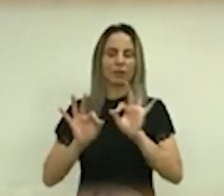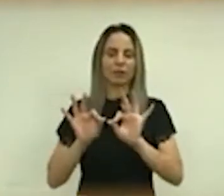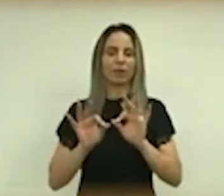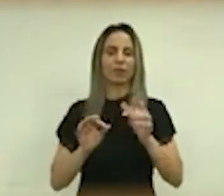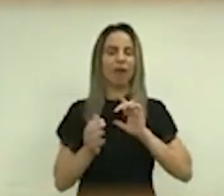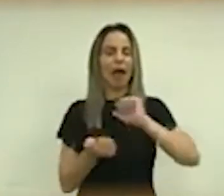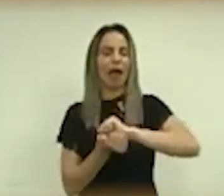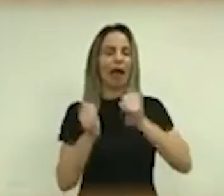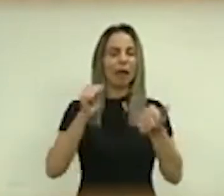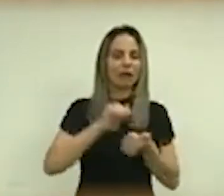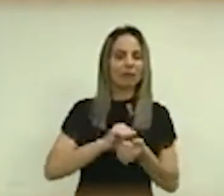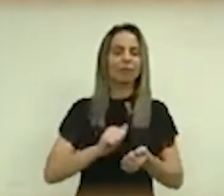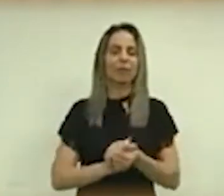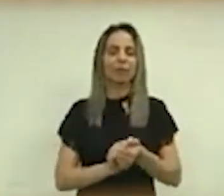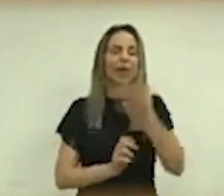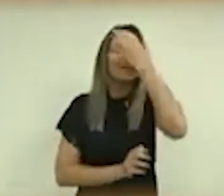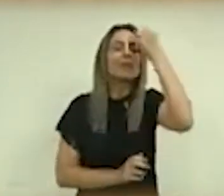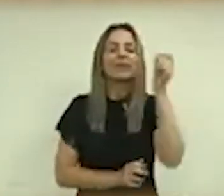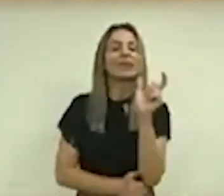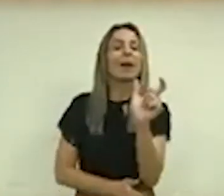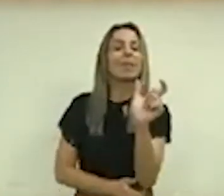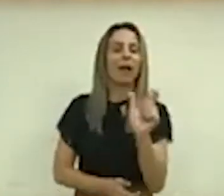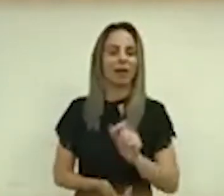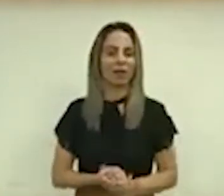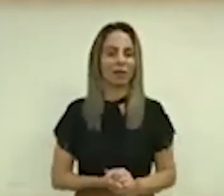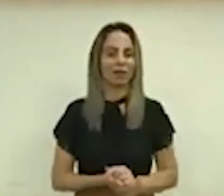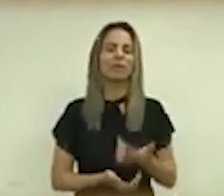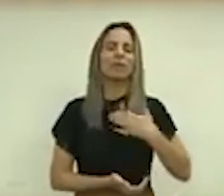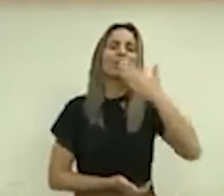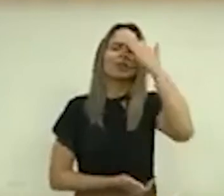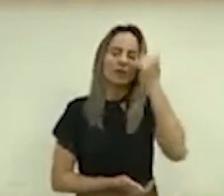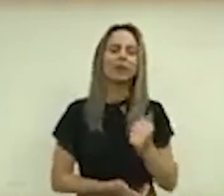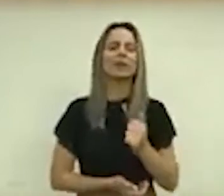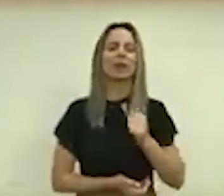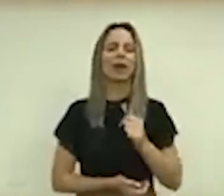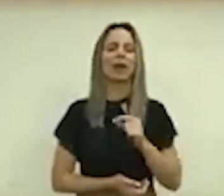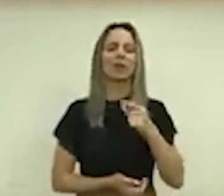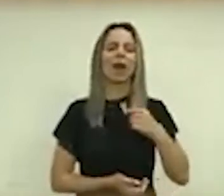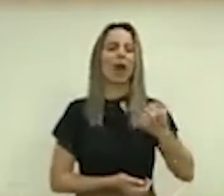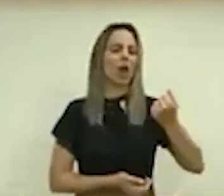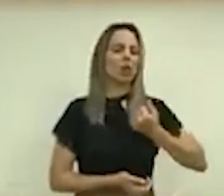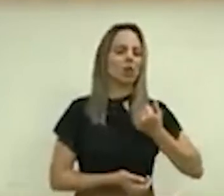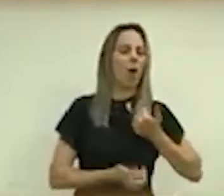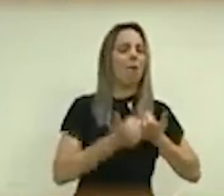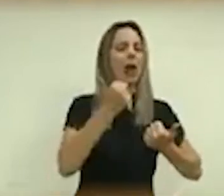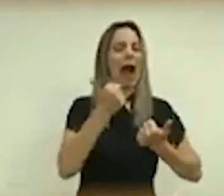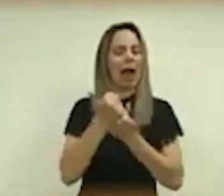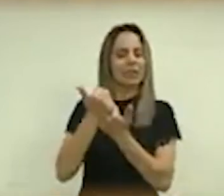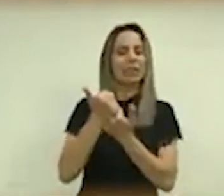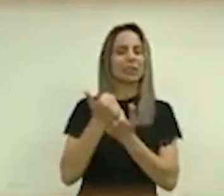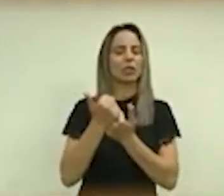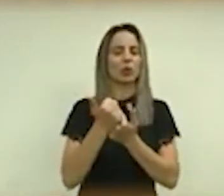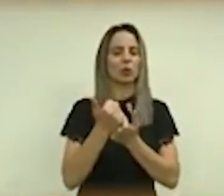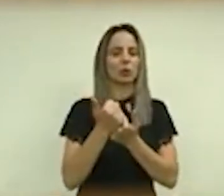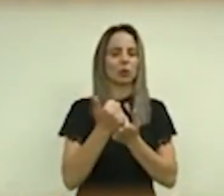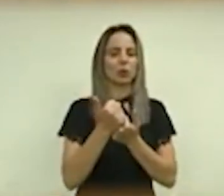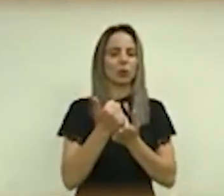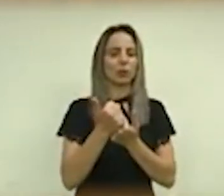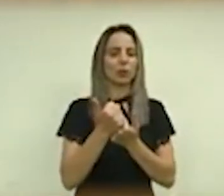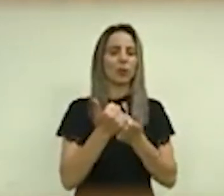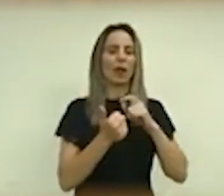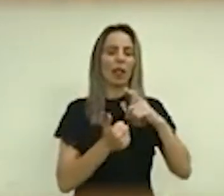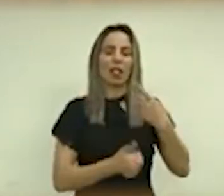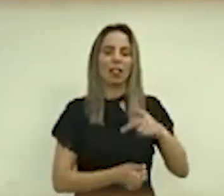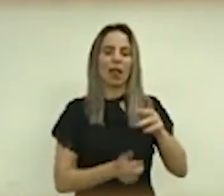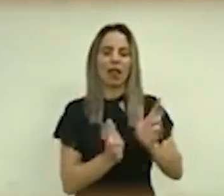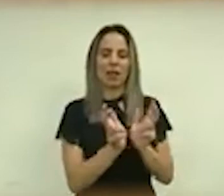adequa. Deu um branco aí na palavra, mas, assim, com certeza a gente vai pegar o número de assessores parlamentares, né, que tem nessa